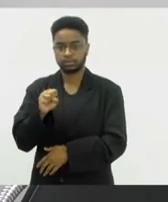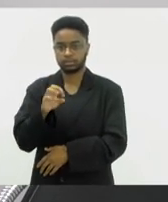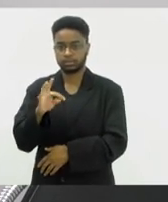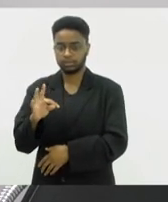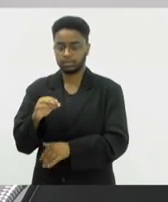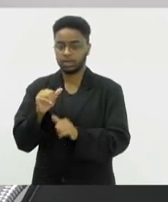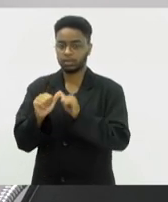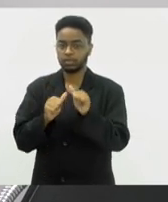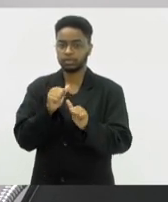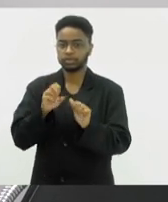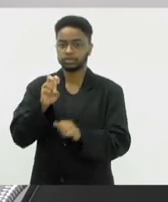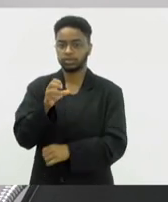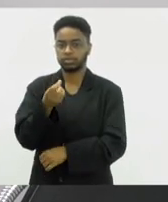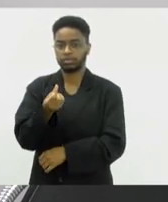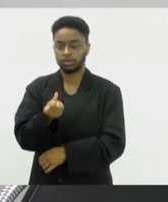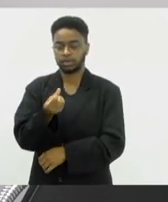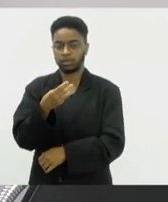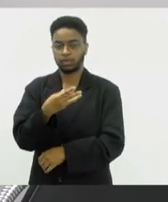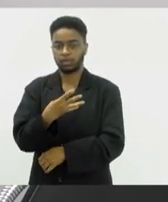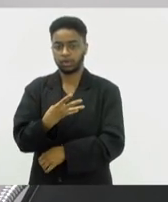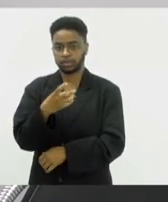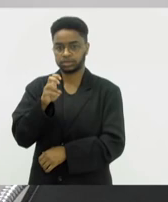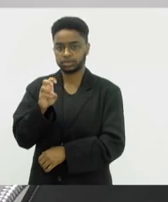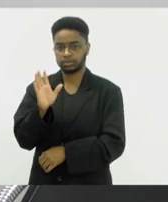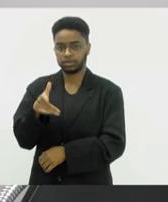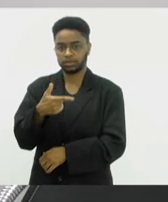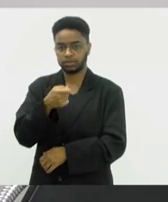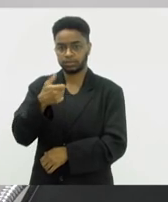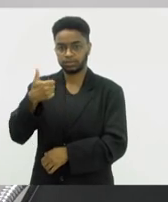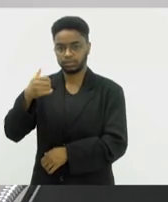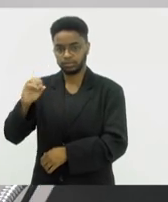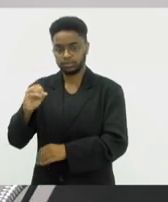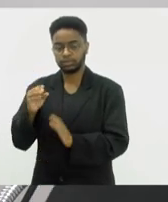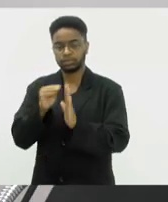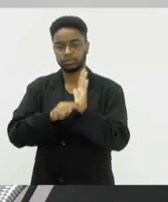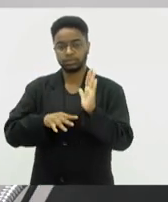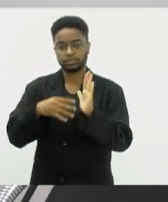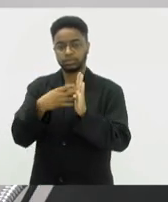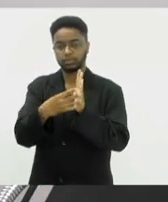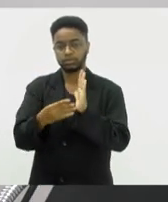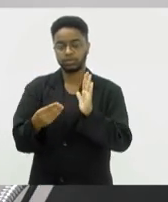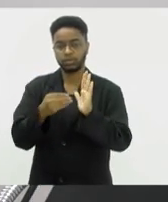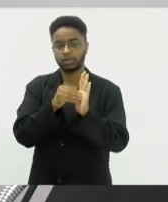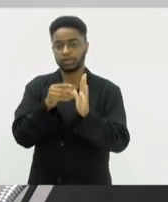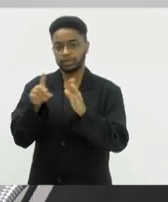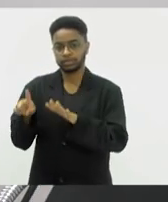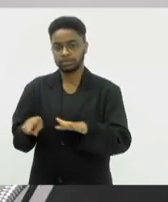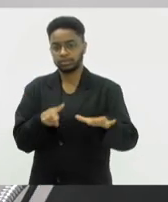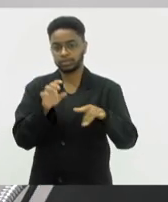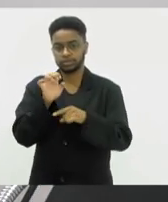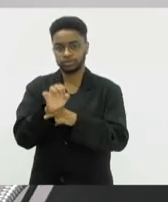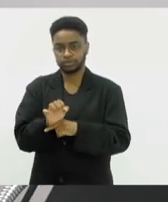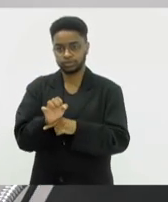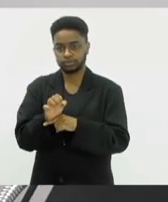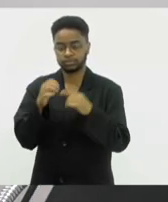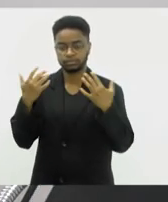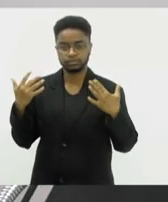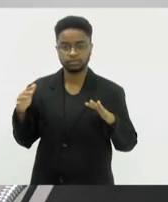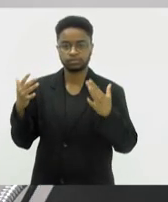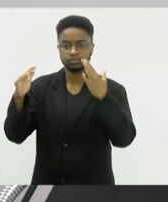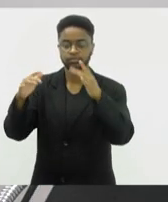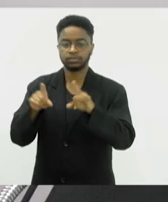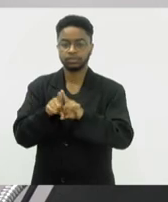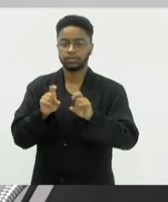a 5645 de 10, incluindo no calendário a Semana Estadual em Celebração